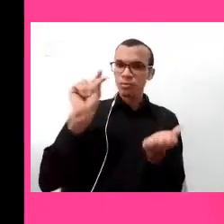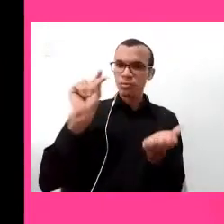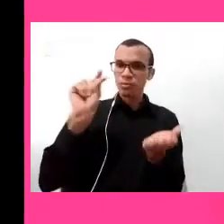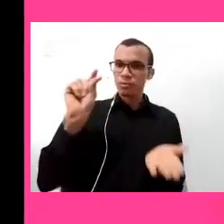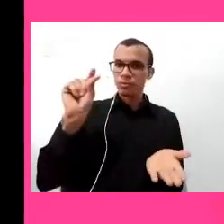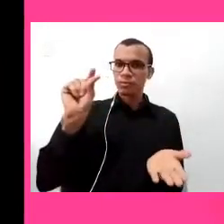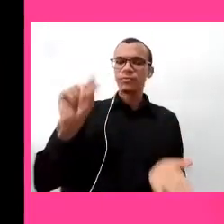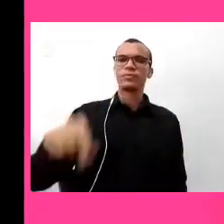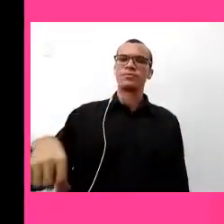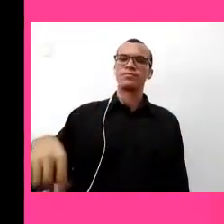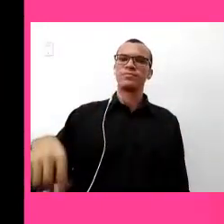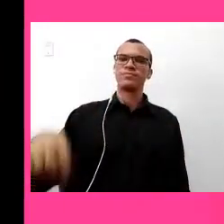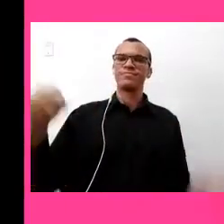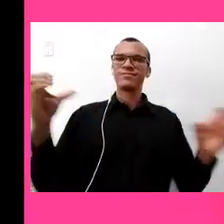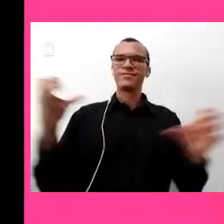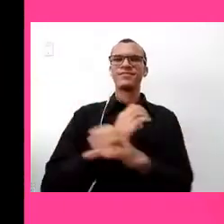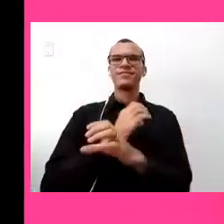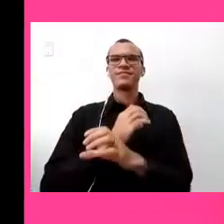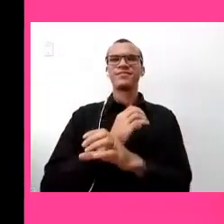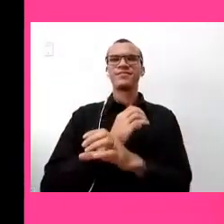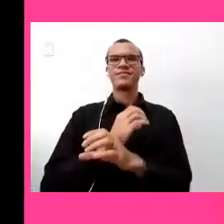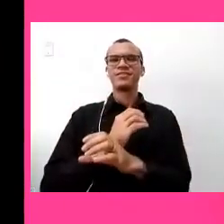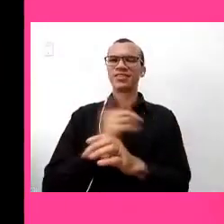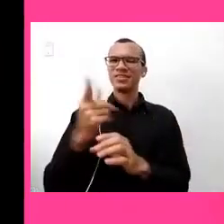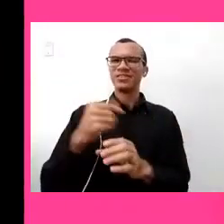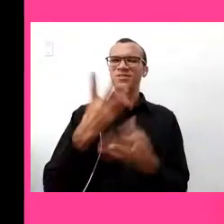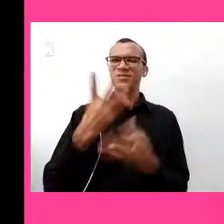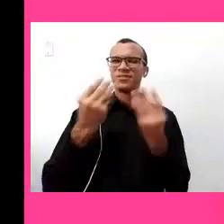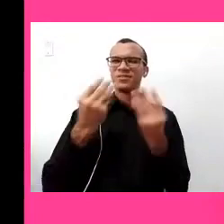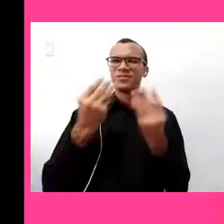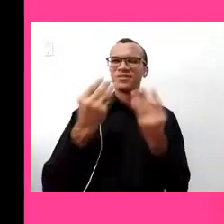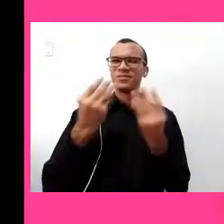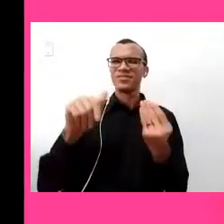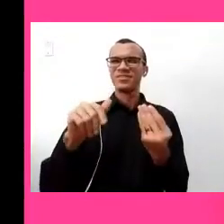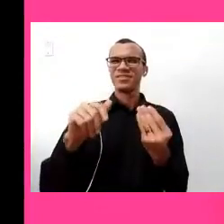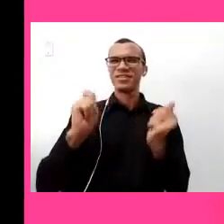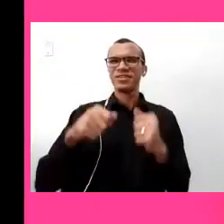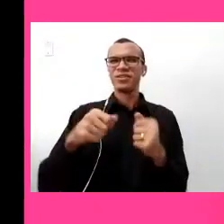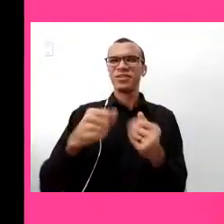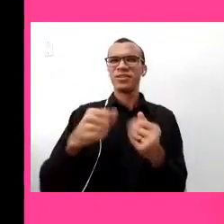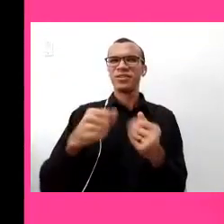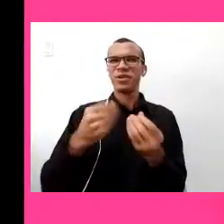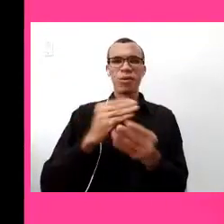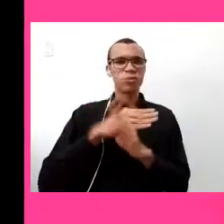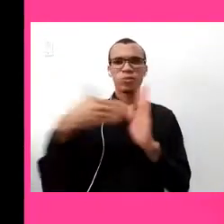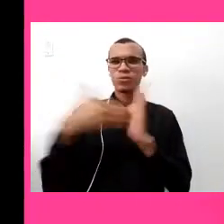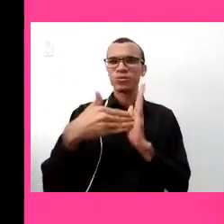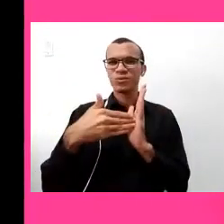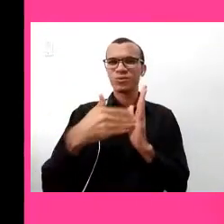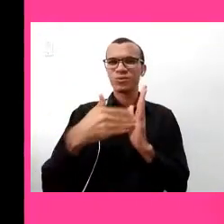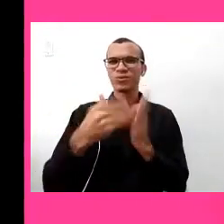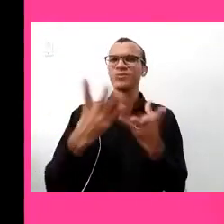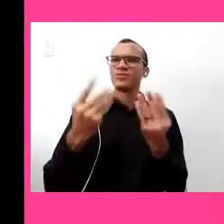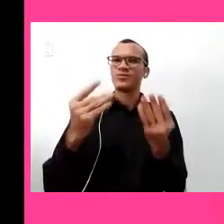Pronto. Na verdade, derramei bastante, daria para colar tudo, né? Com esse tanto de cola que eu pus.